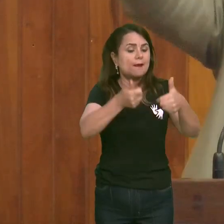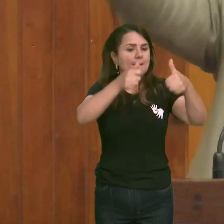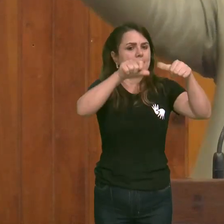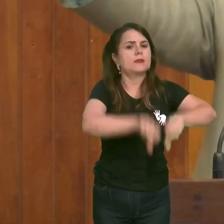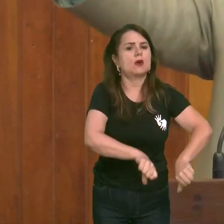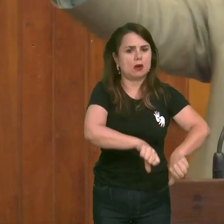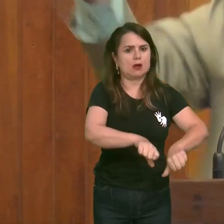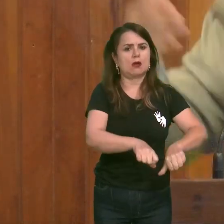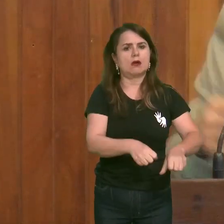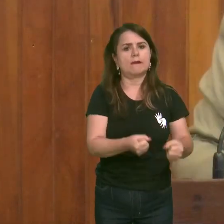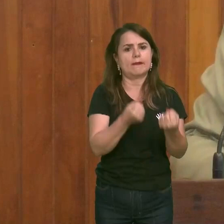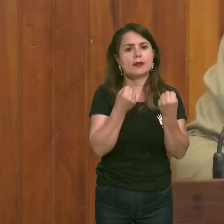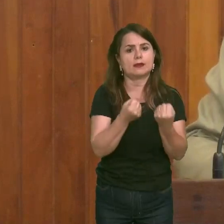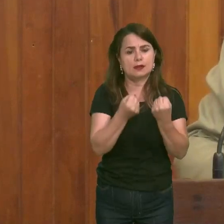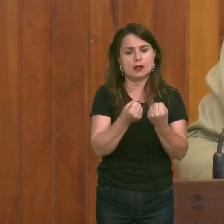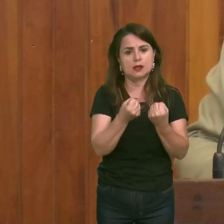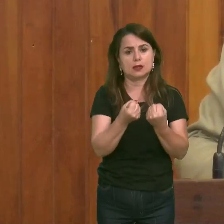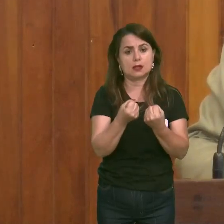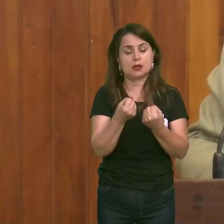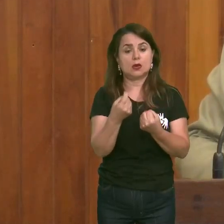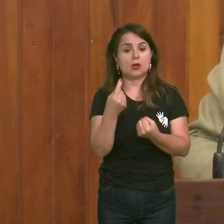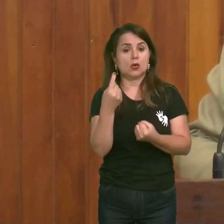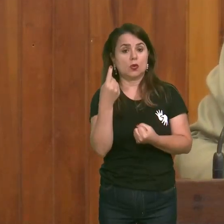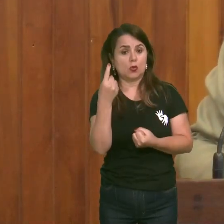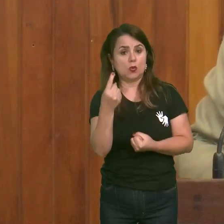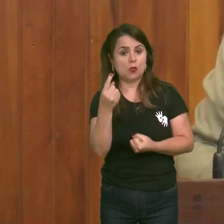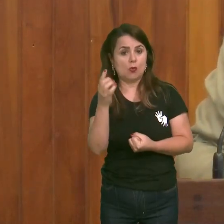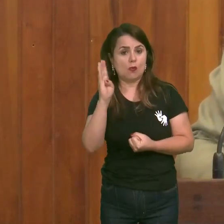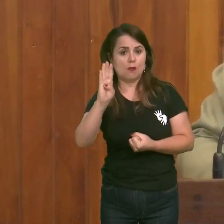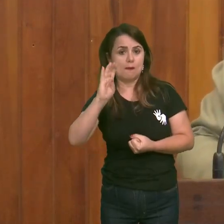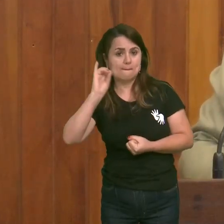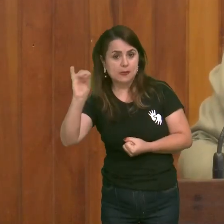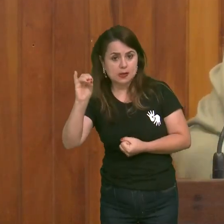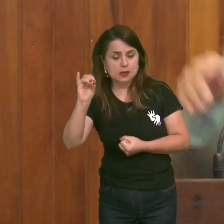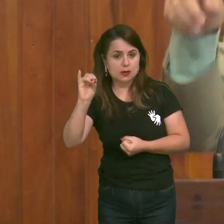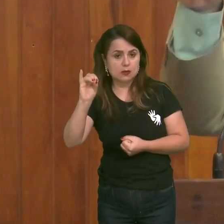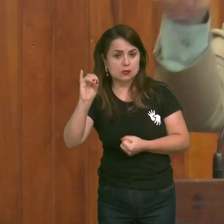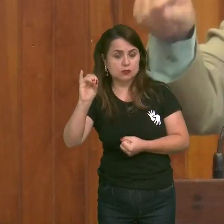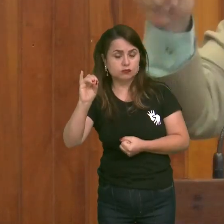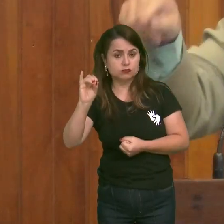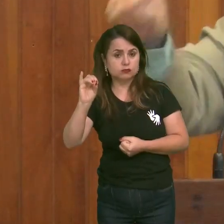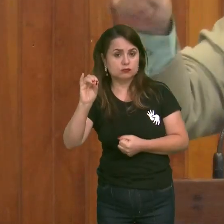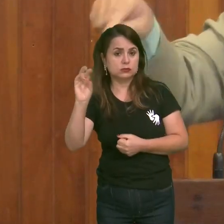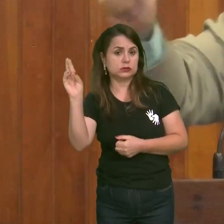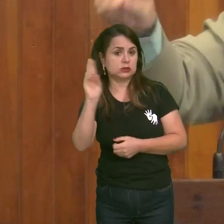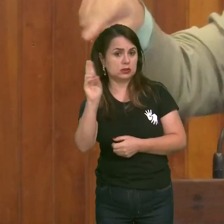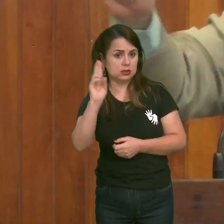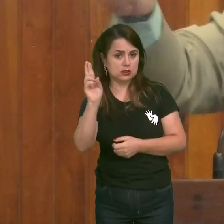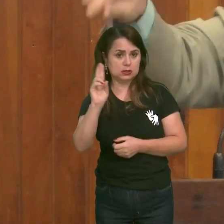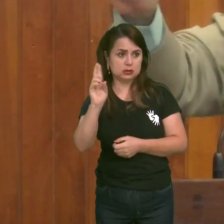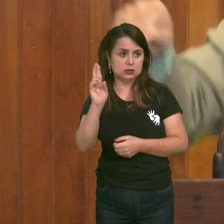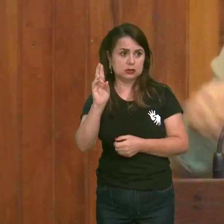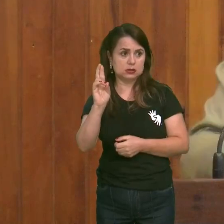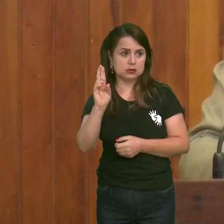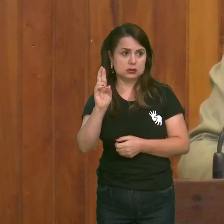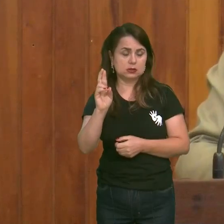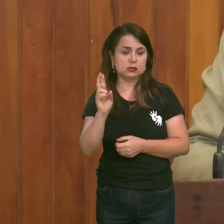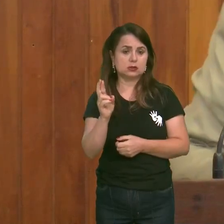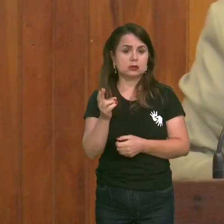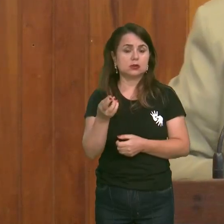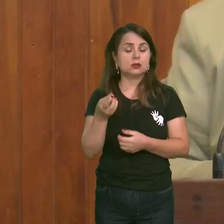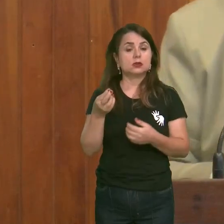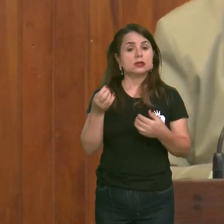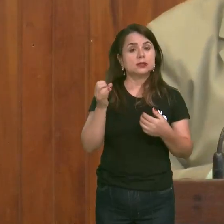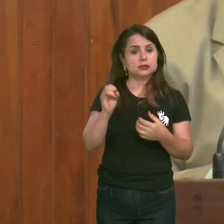de um bilhão de reais e tô me referindo a dados desatualizados se for uma atualizar 2022